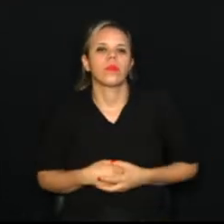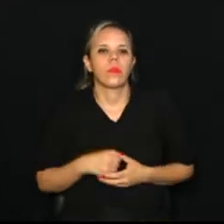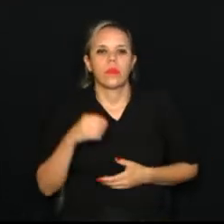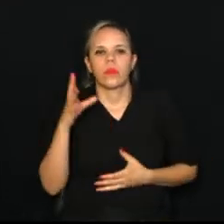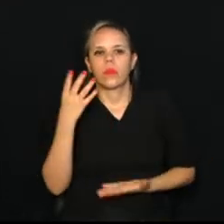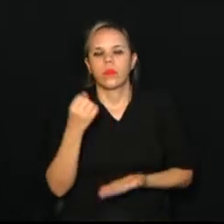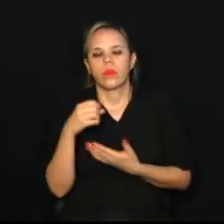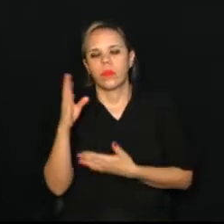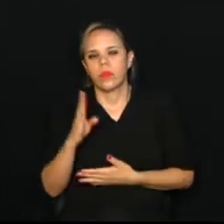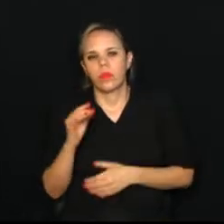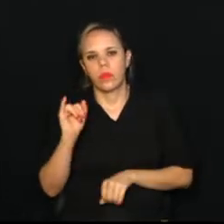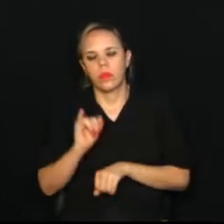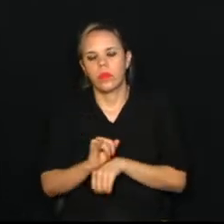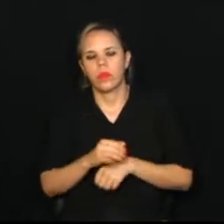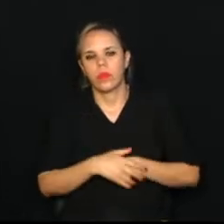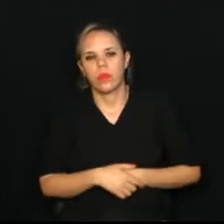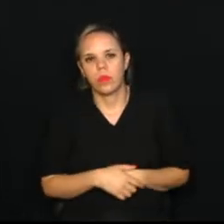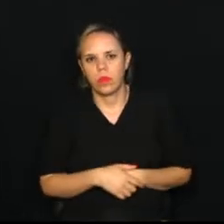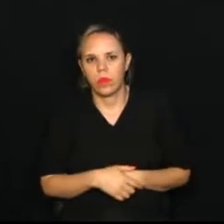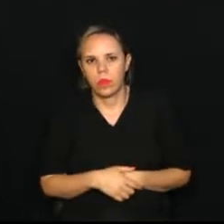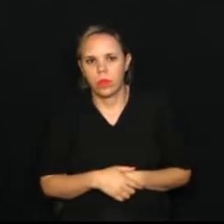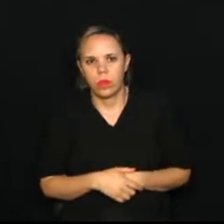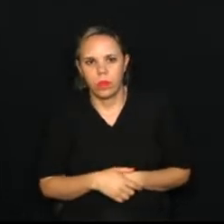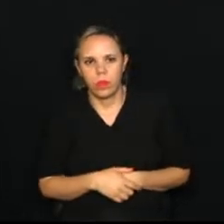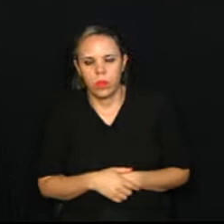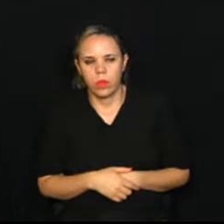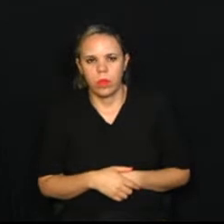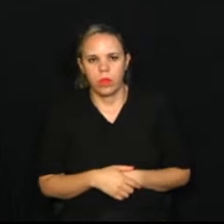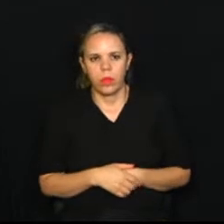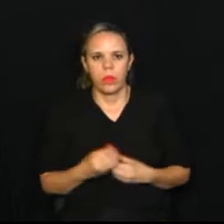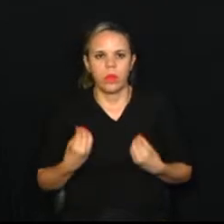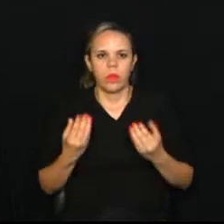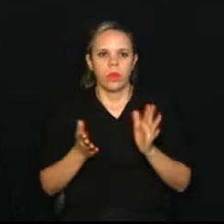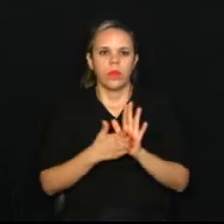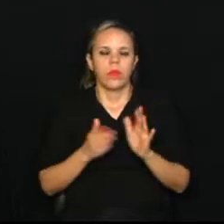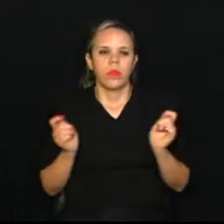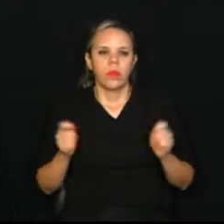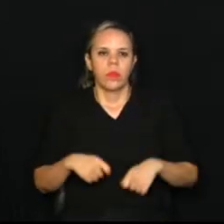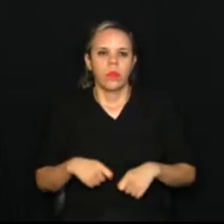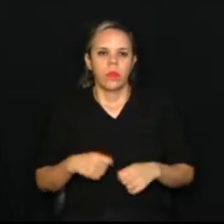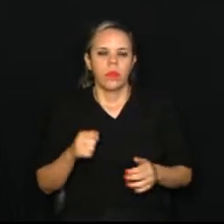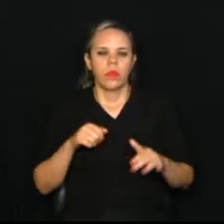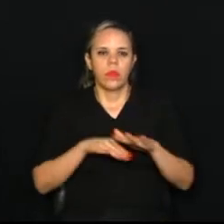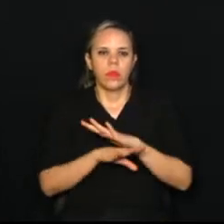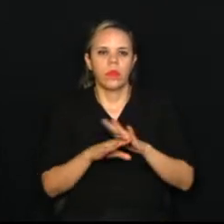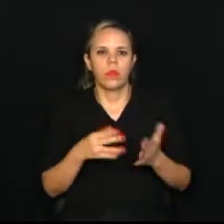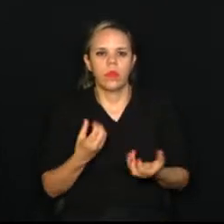nacionais e internacionais, que acabam oferecendo a possibilidade de guardar,